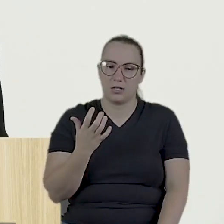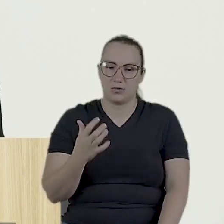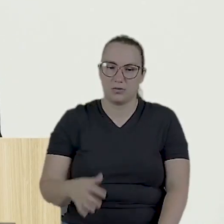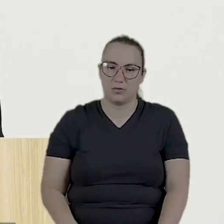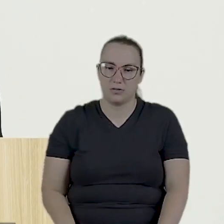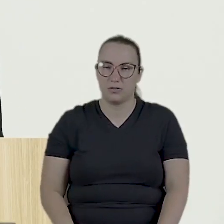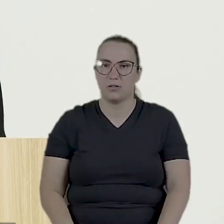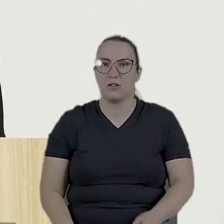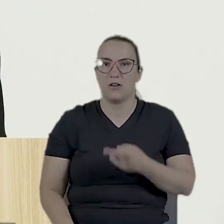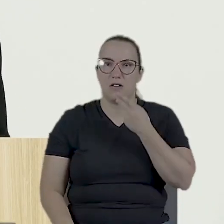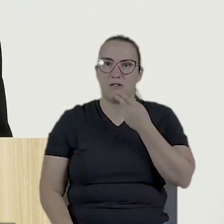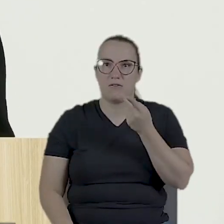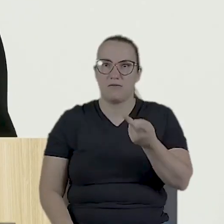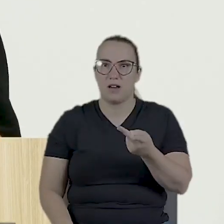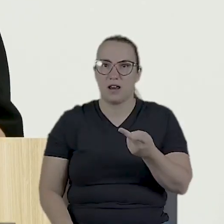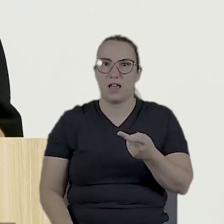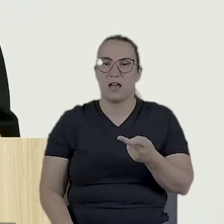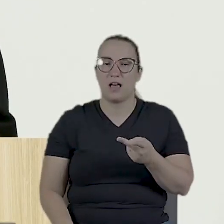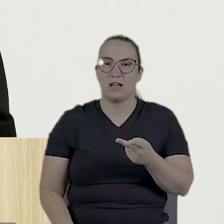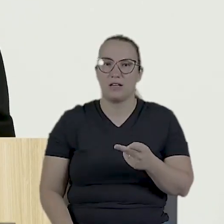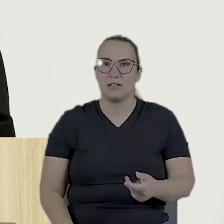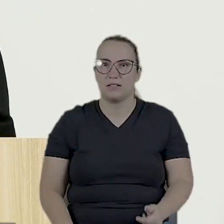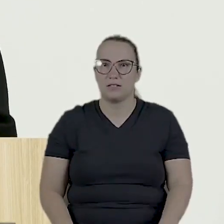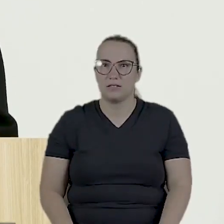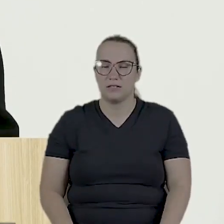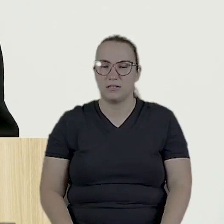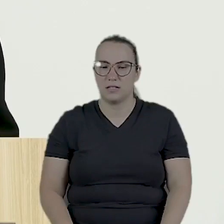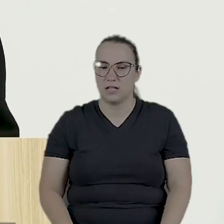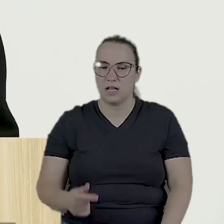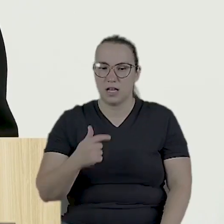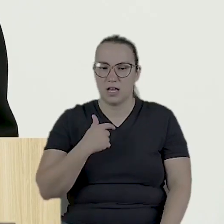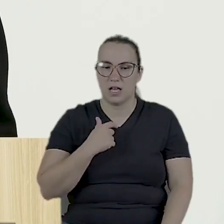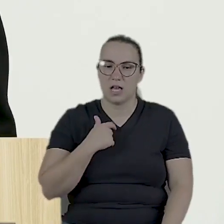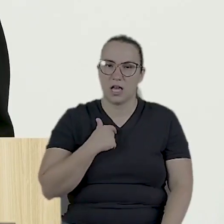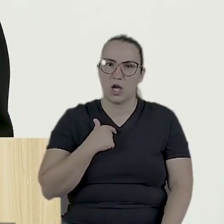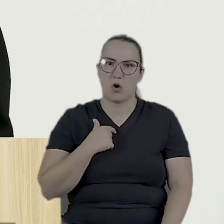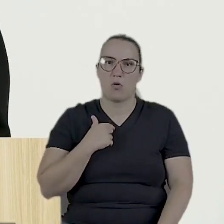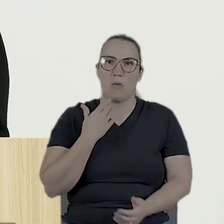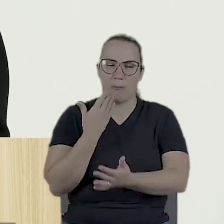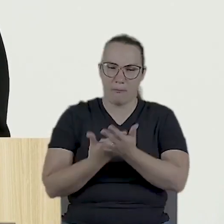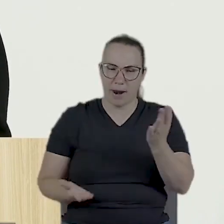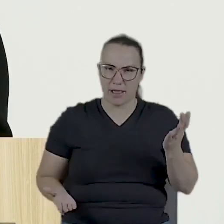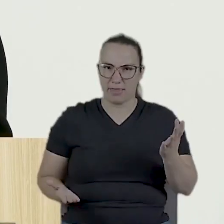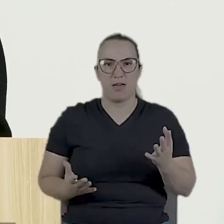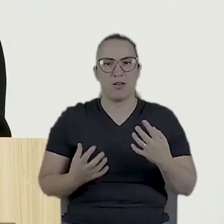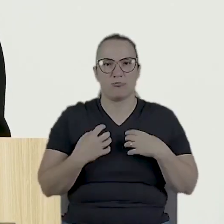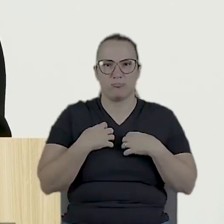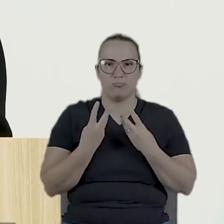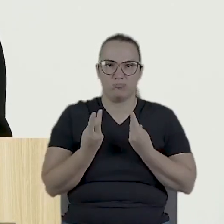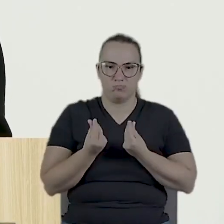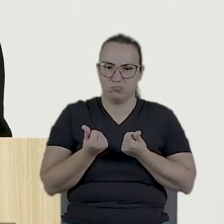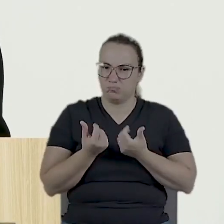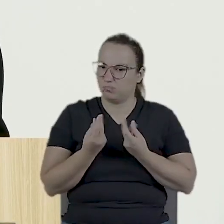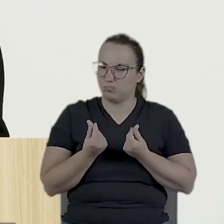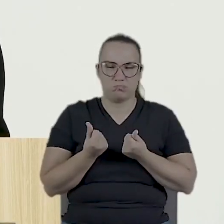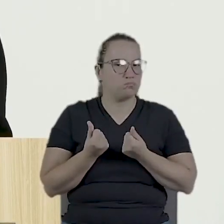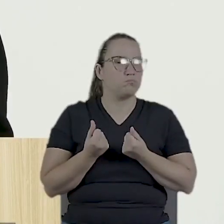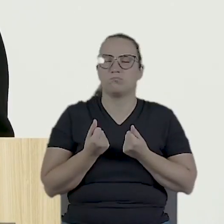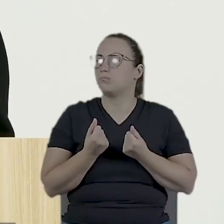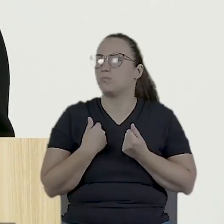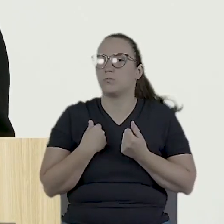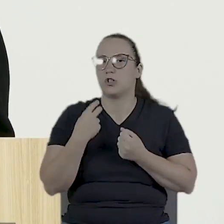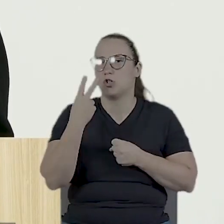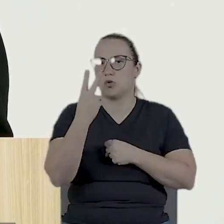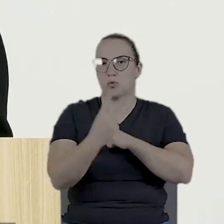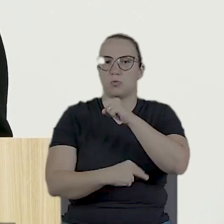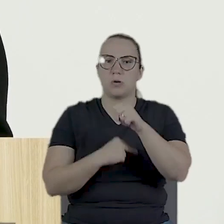falar que eu jamais perderia a minha essência. E tudo que eu fiz durante esses 2 anos de